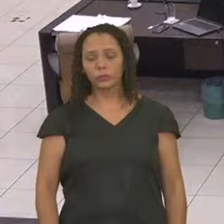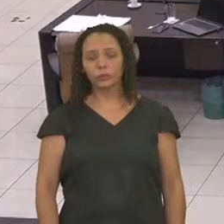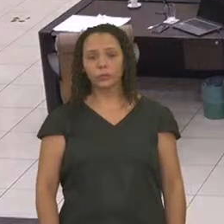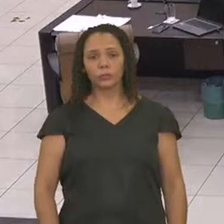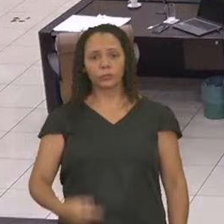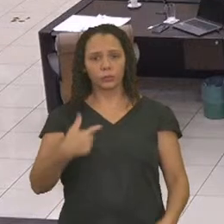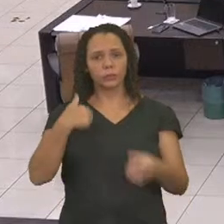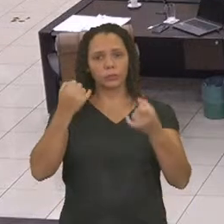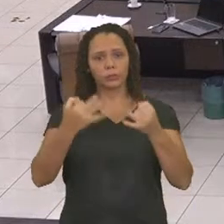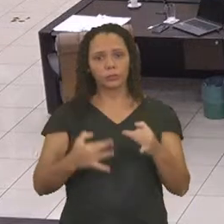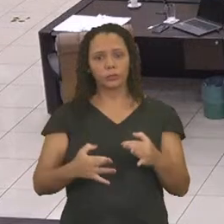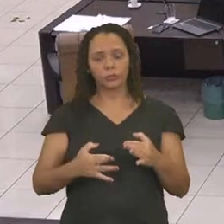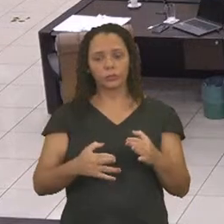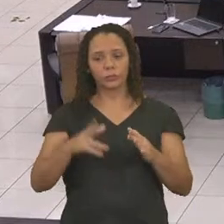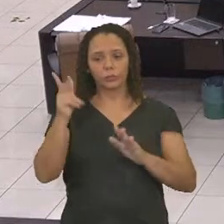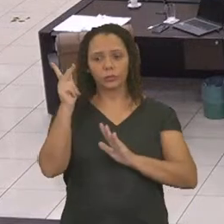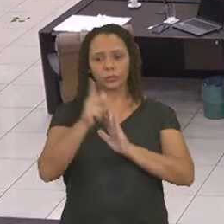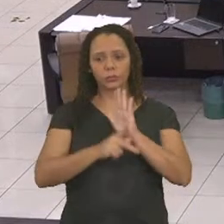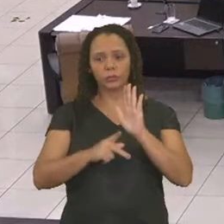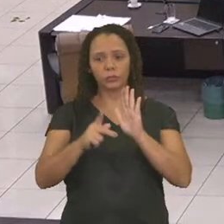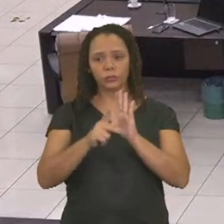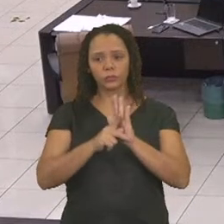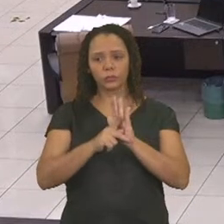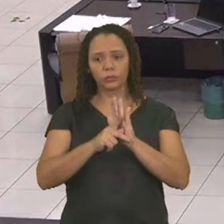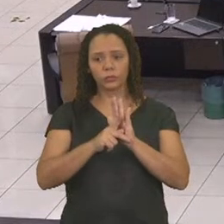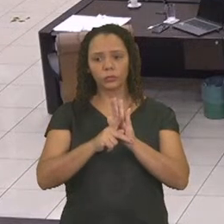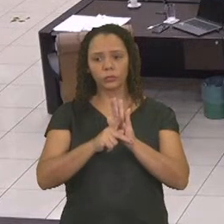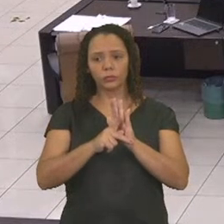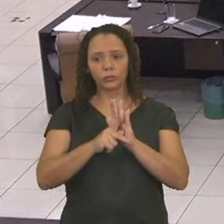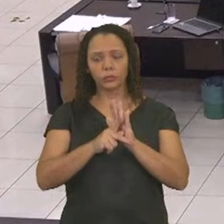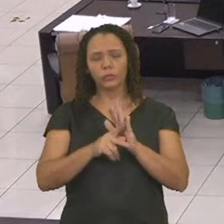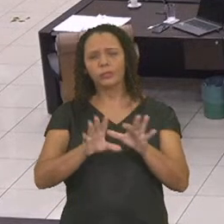o projeto de vocês é não.